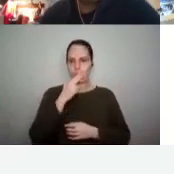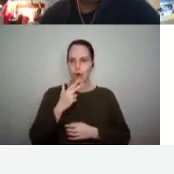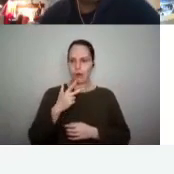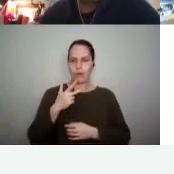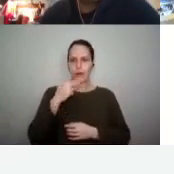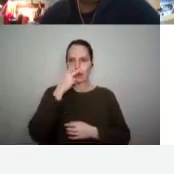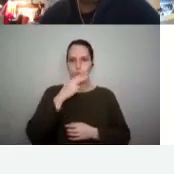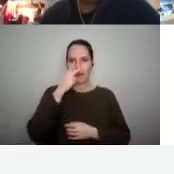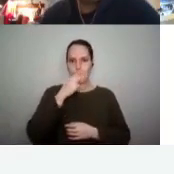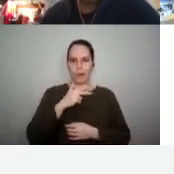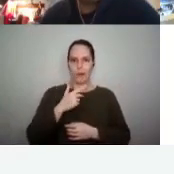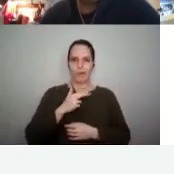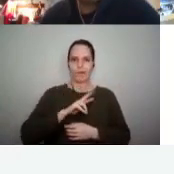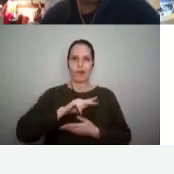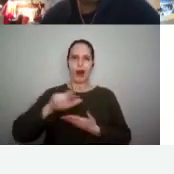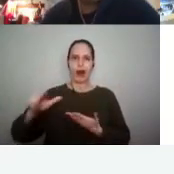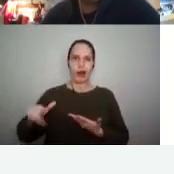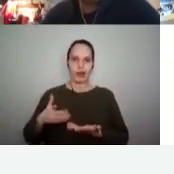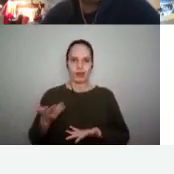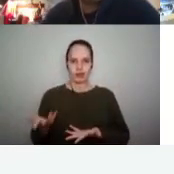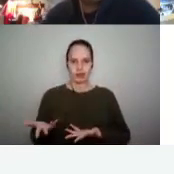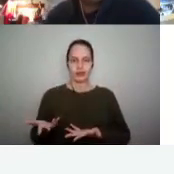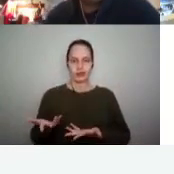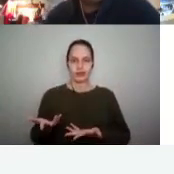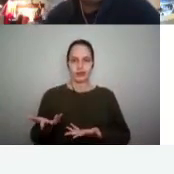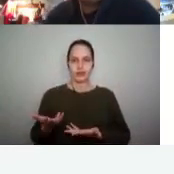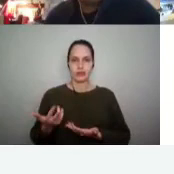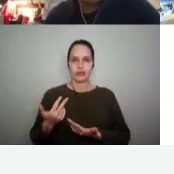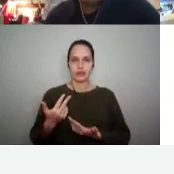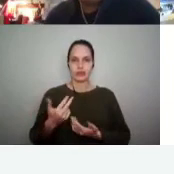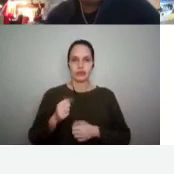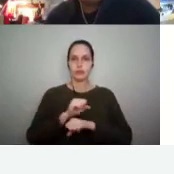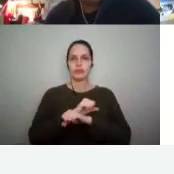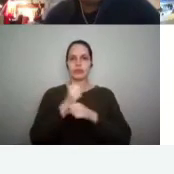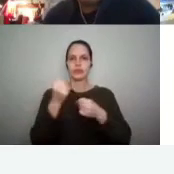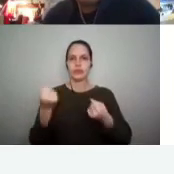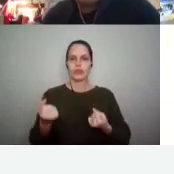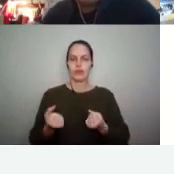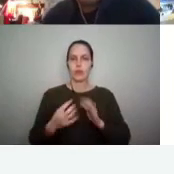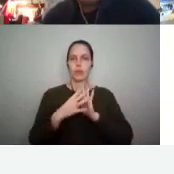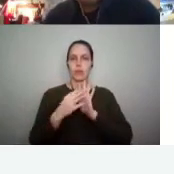não se pode transpor, né, isso dessa forma.